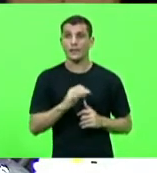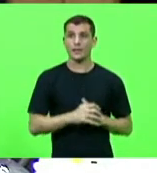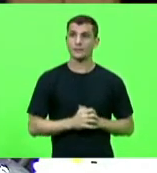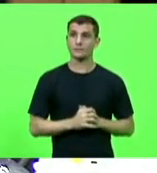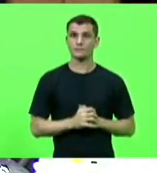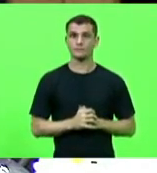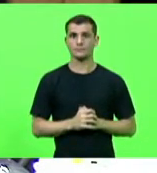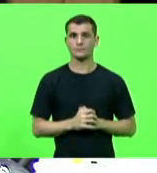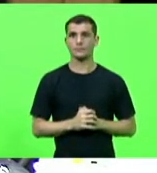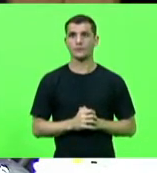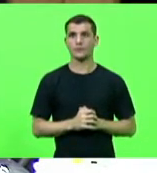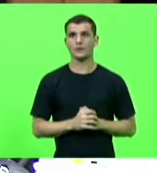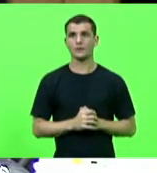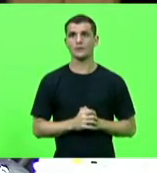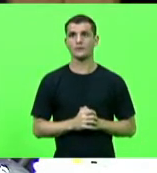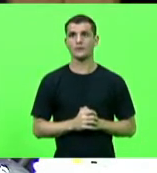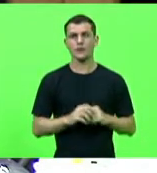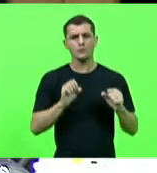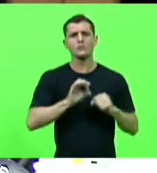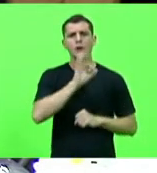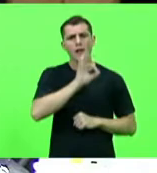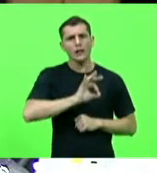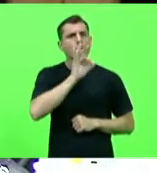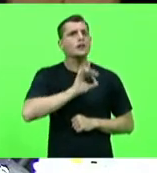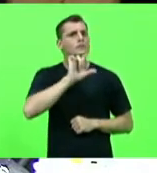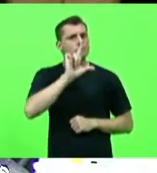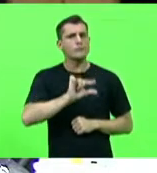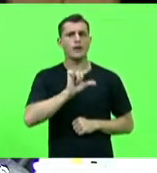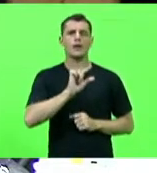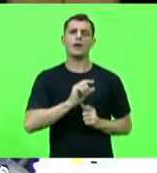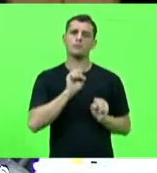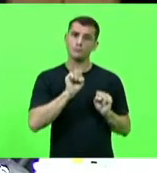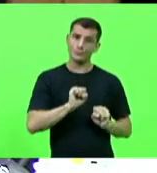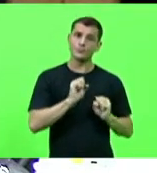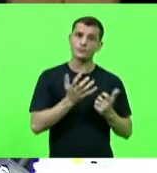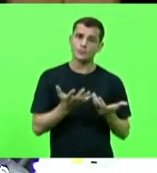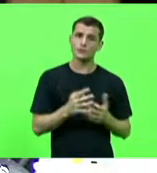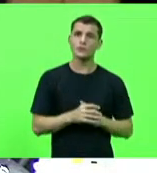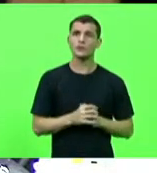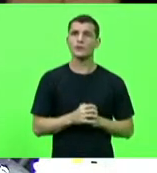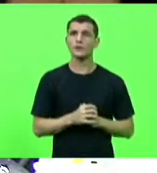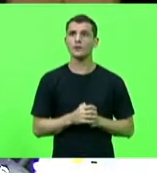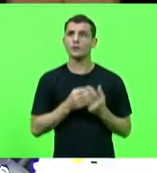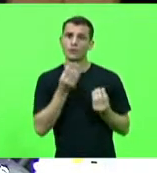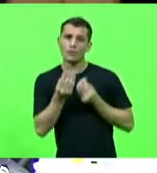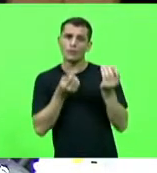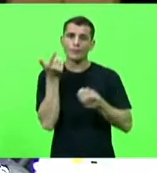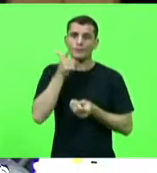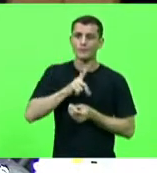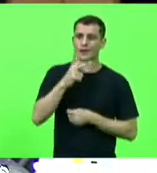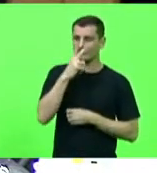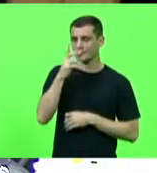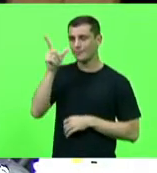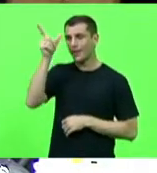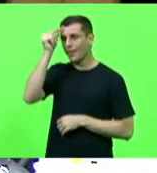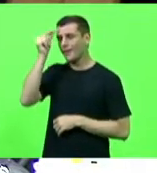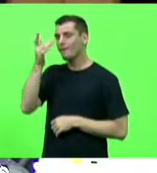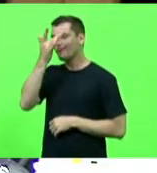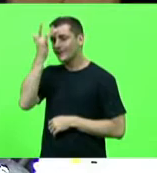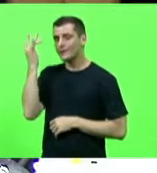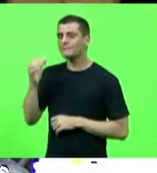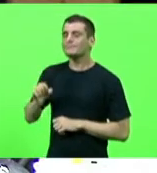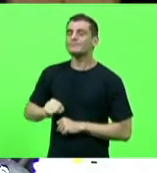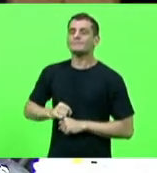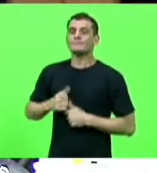podia ter reduzido, uma alíquota menor, trazer mais o respirado cidadão, que está pagando em